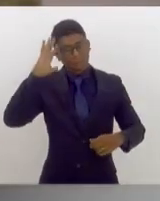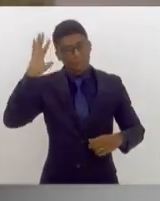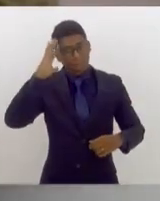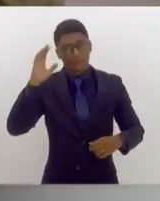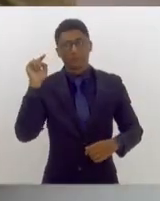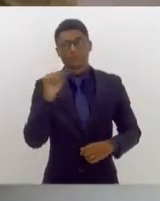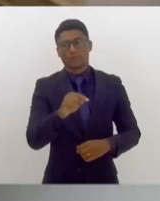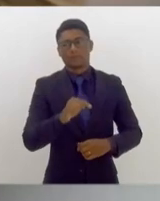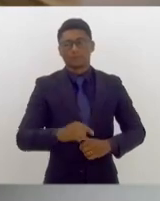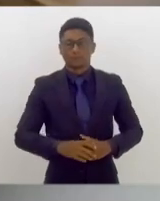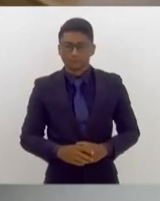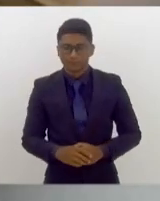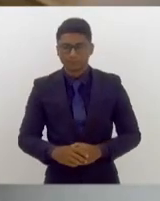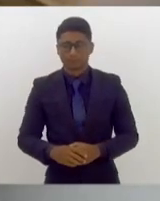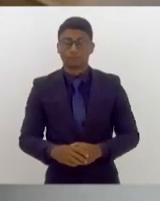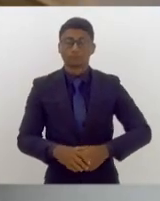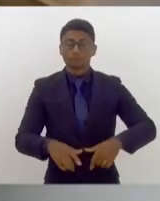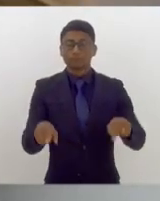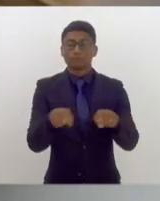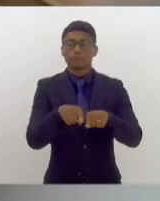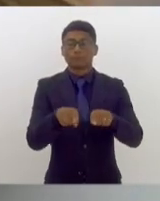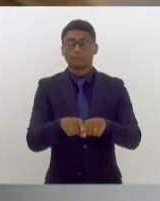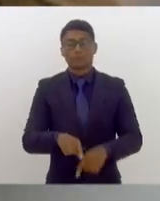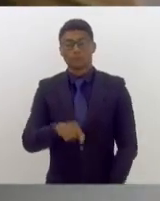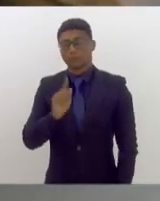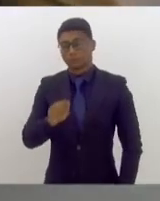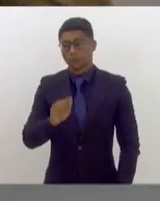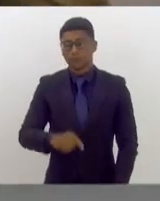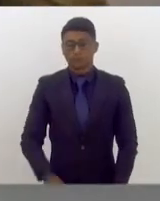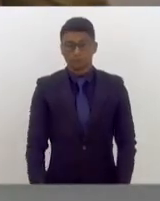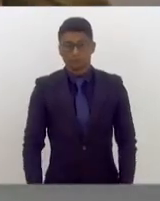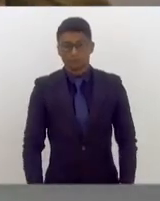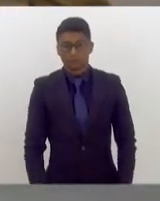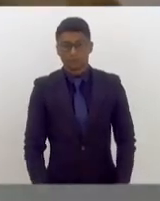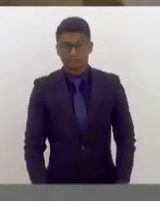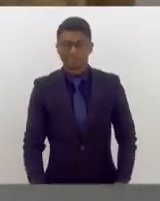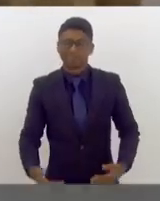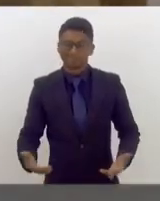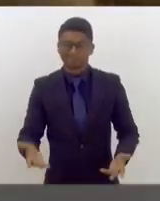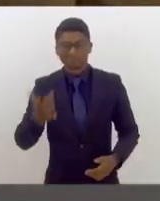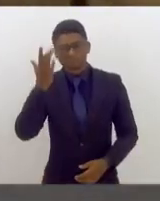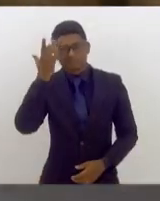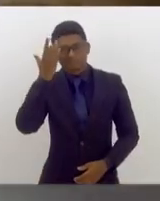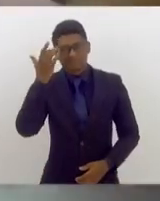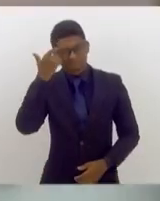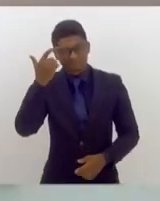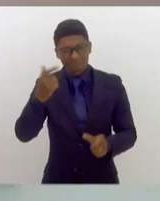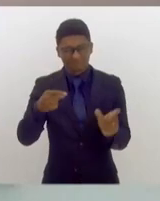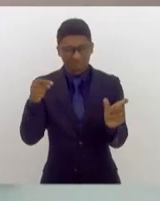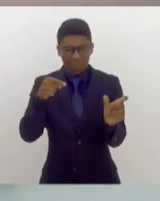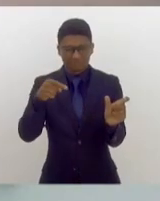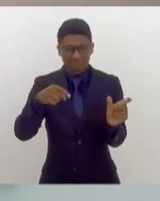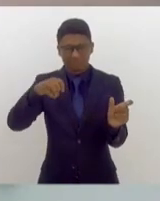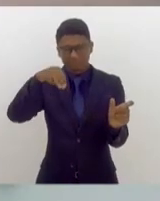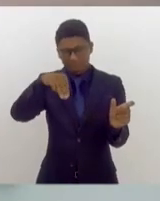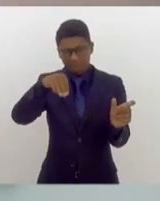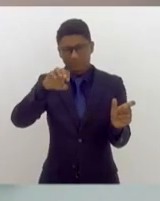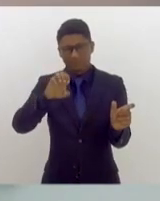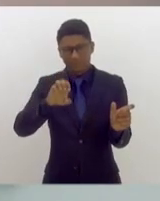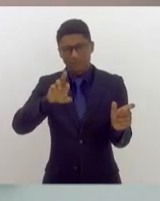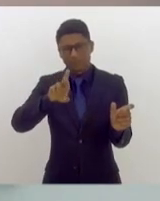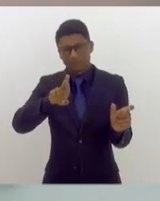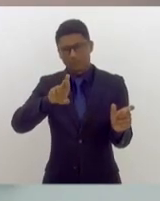E, por outro lado, né, também eu acho que essa questão da meritocracia, como foi colocada aqui pelo